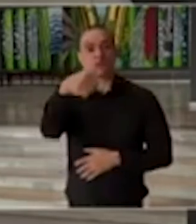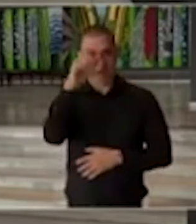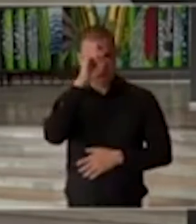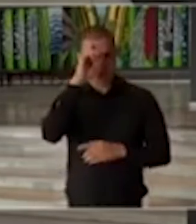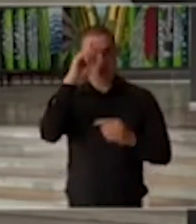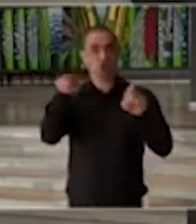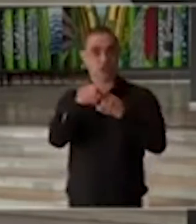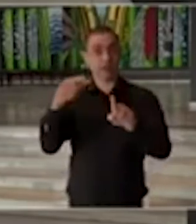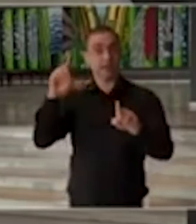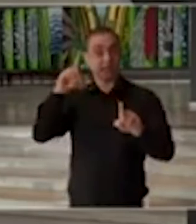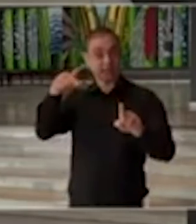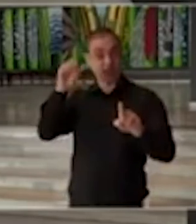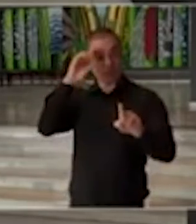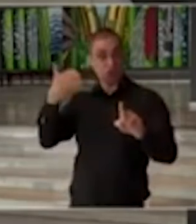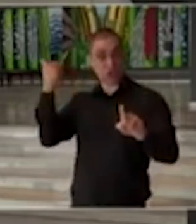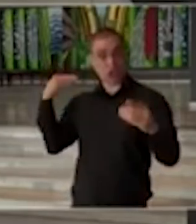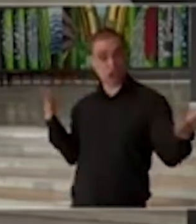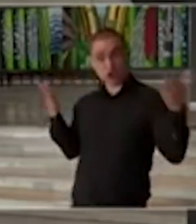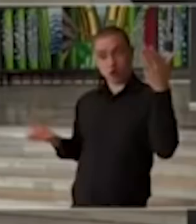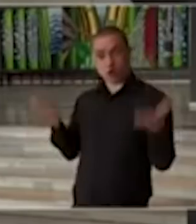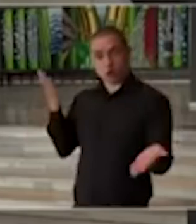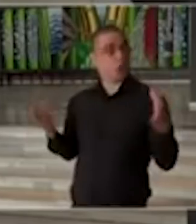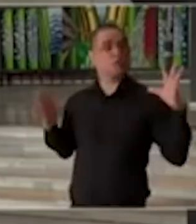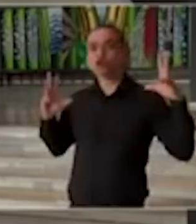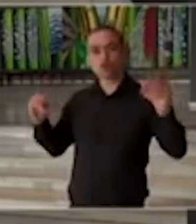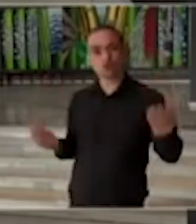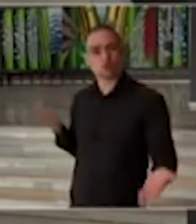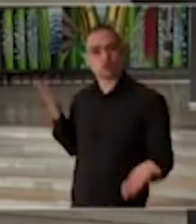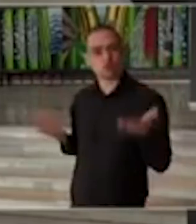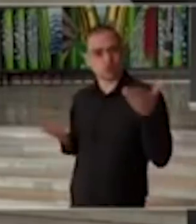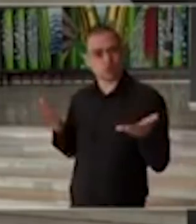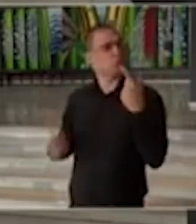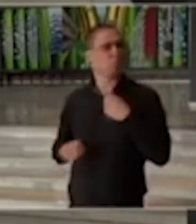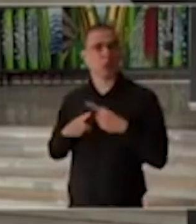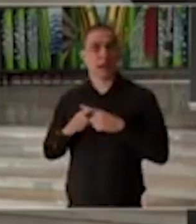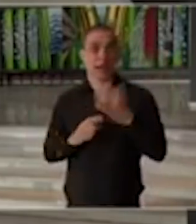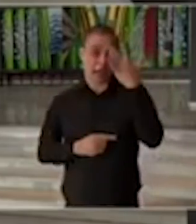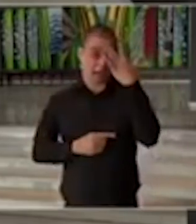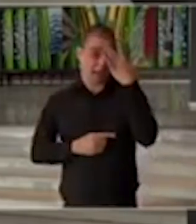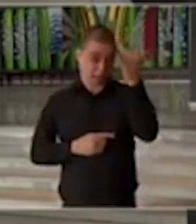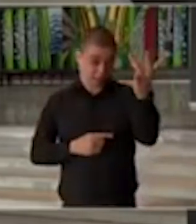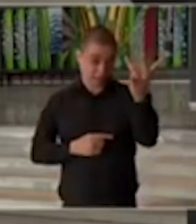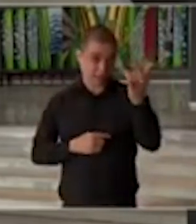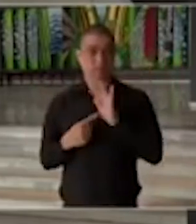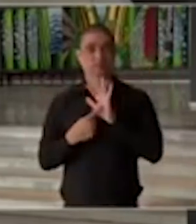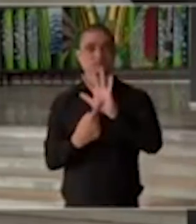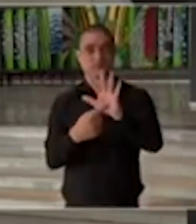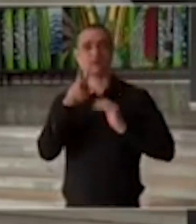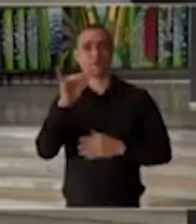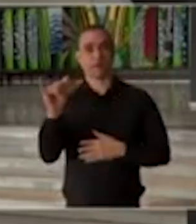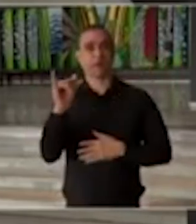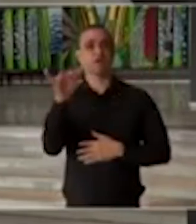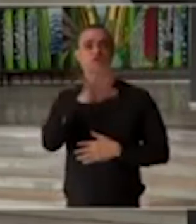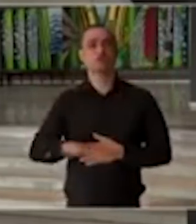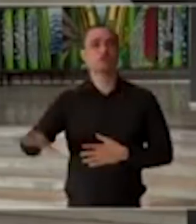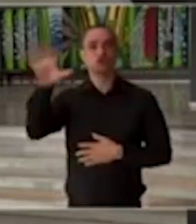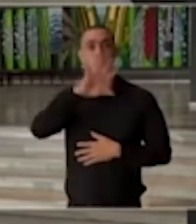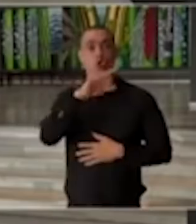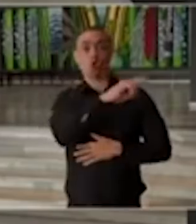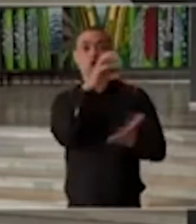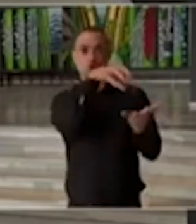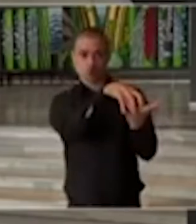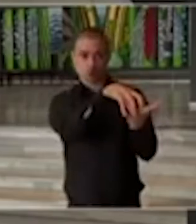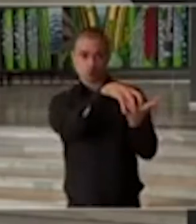com relação aos 7 dias anteriores. Por que isso é importante? Amanhã nós vamos apresentar um cenário validado pelo